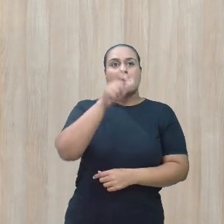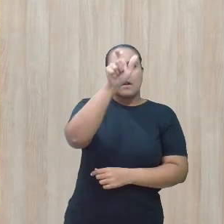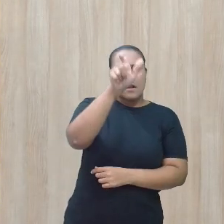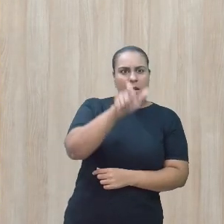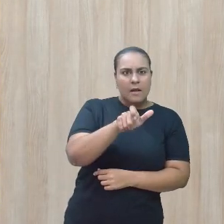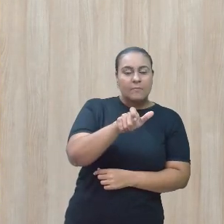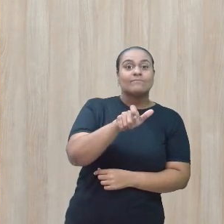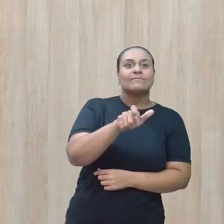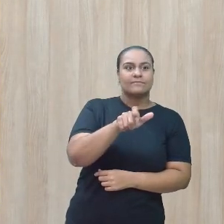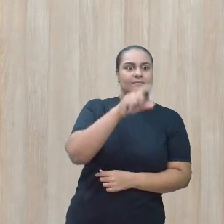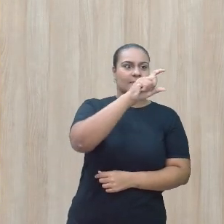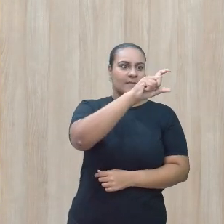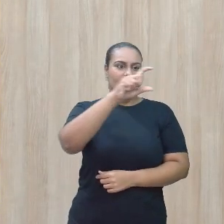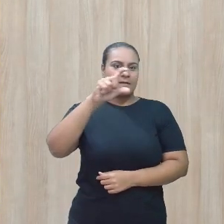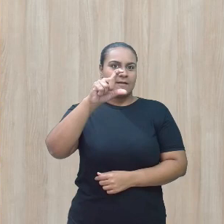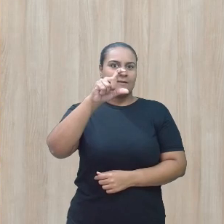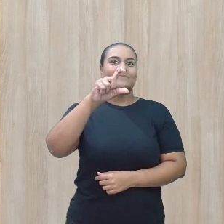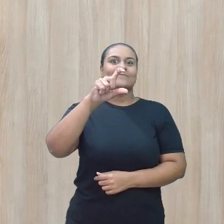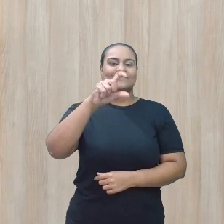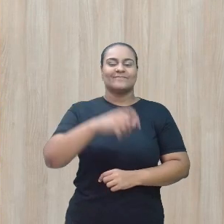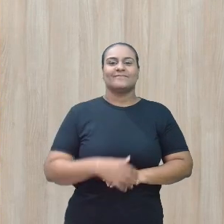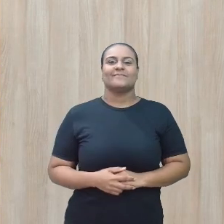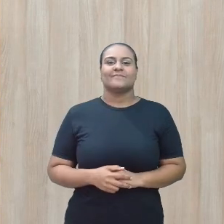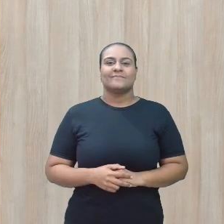e a informação da coluna.